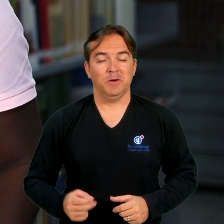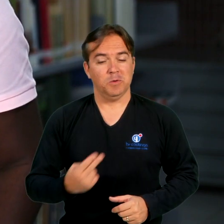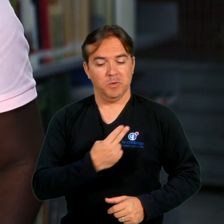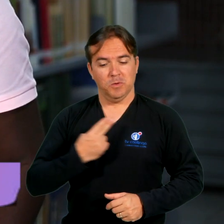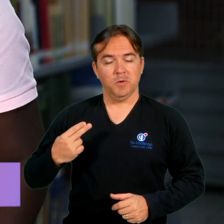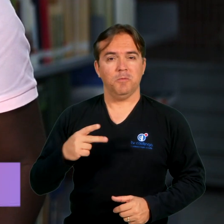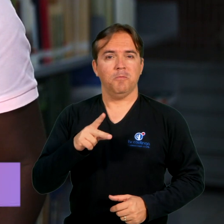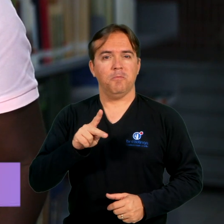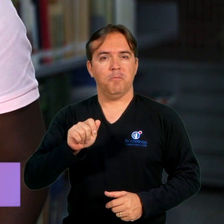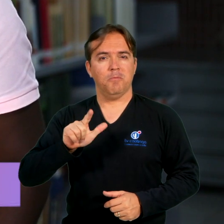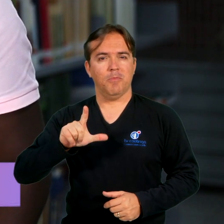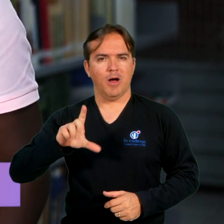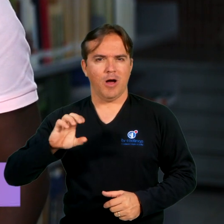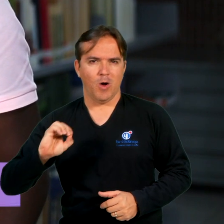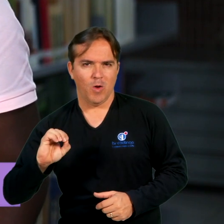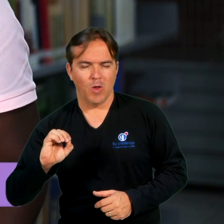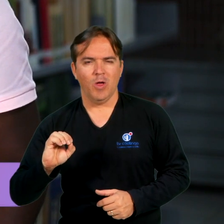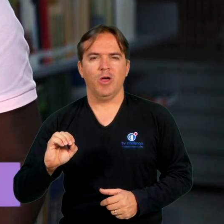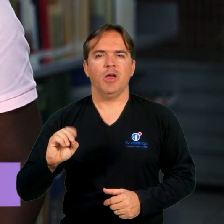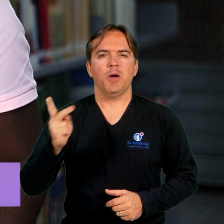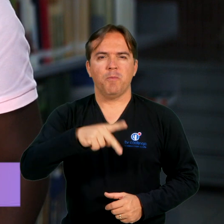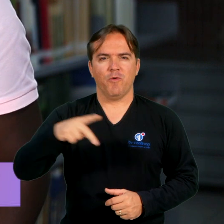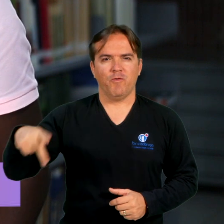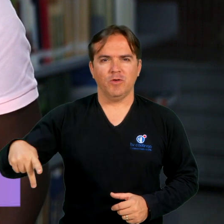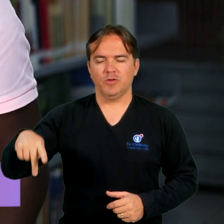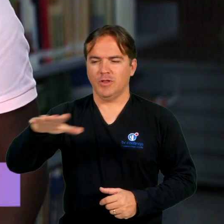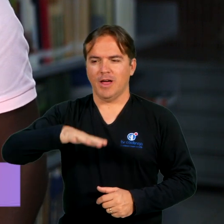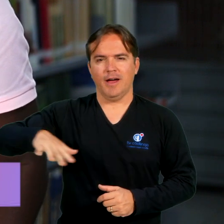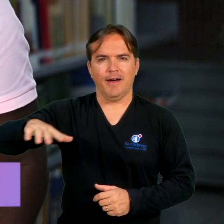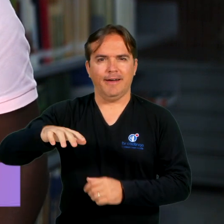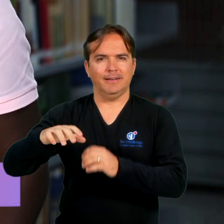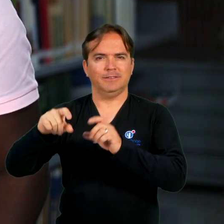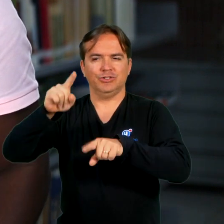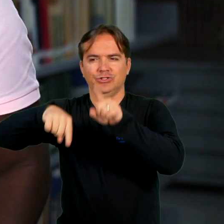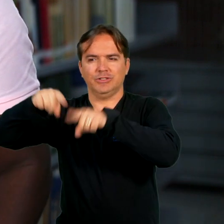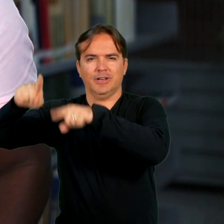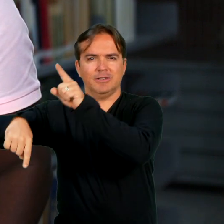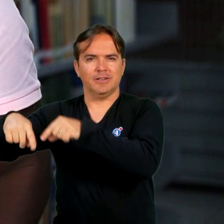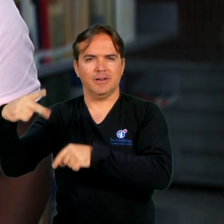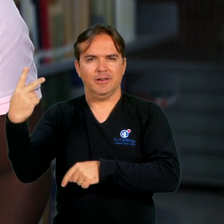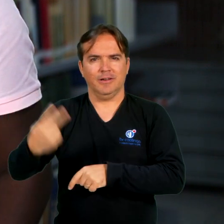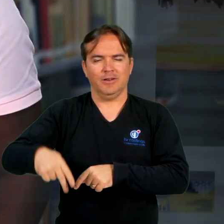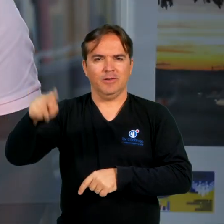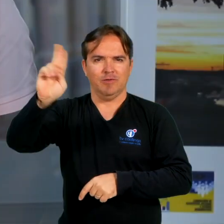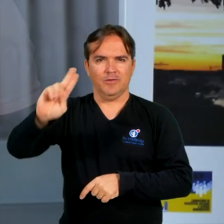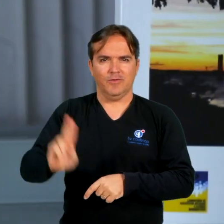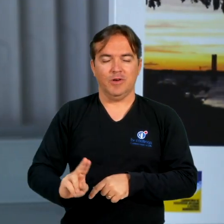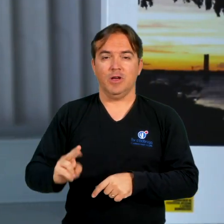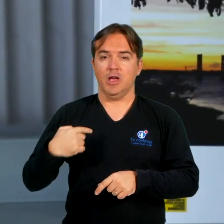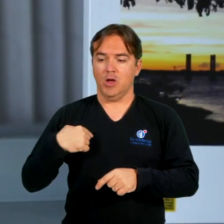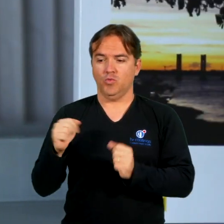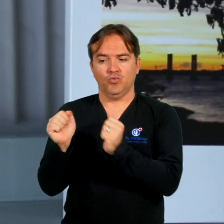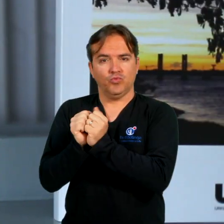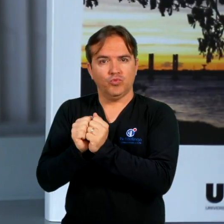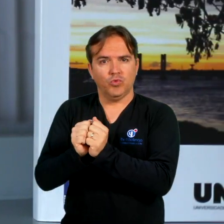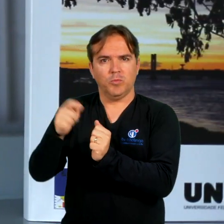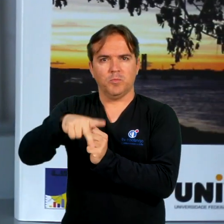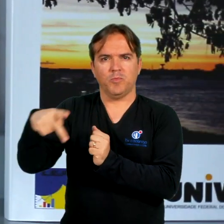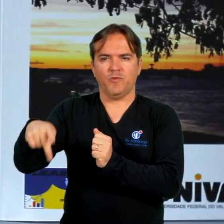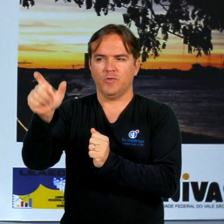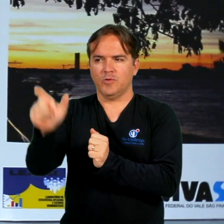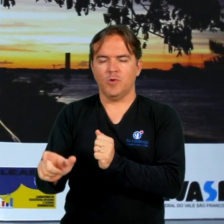Paulo José Pereira, sou professor da área de probabilidade estatística da Universidade Federal do Vale de São Francisco. Eu, conjuntamente com a professora Mônica